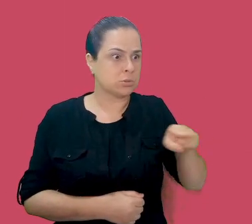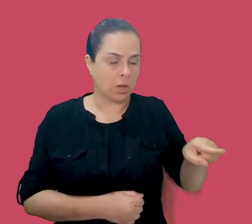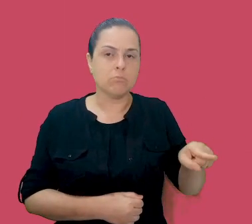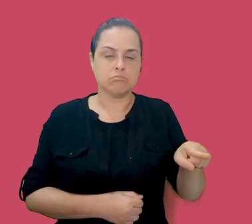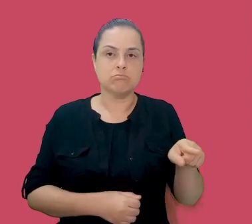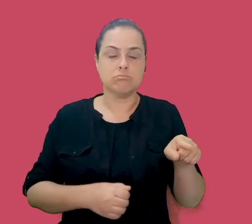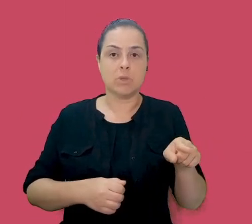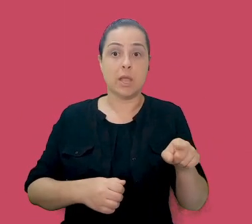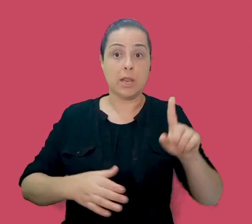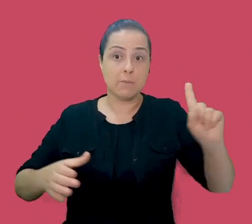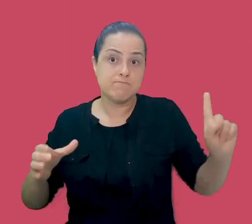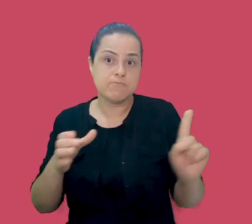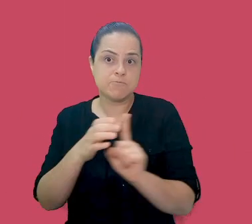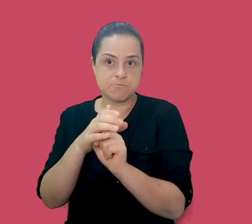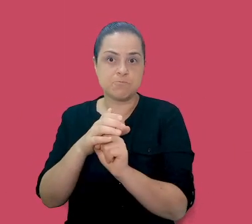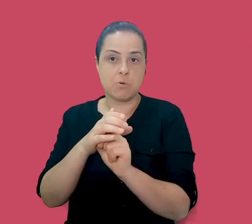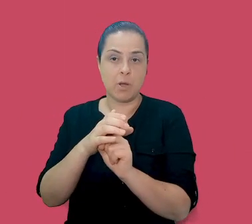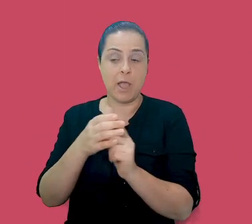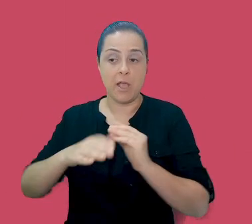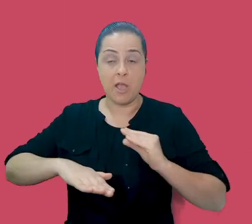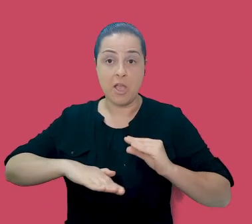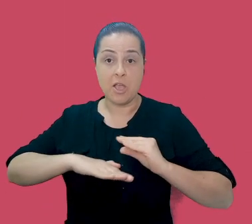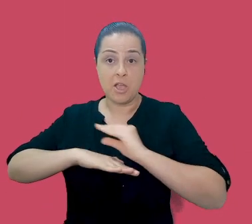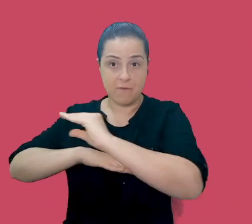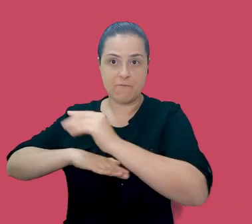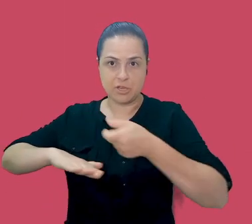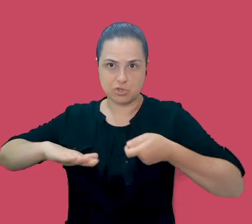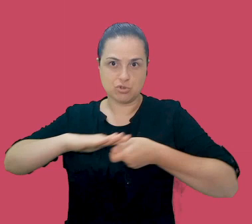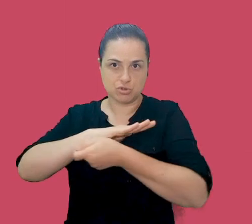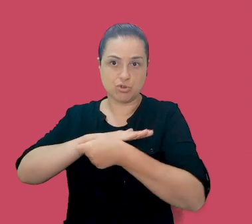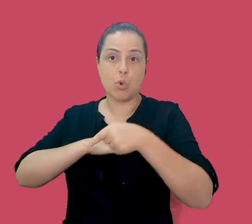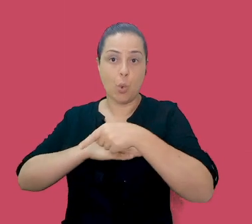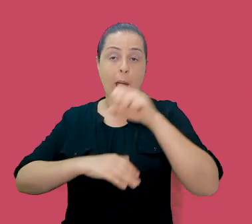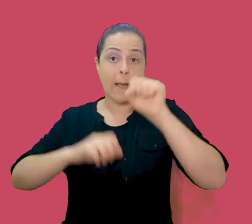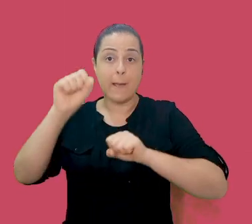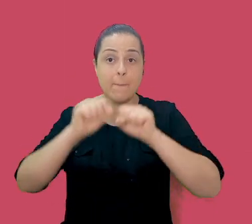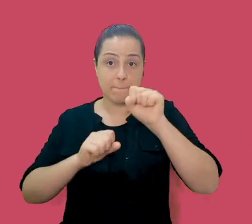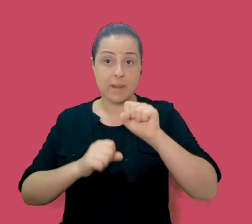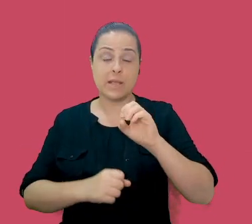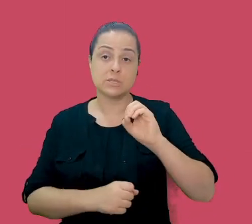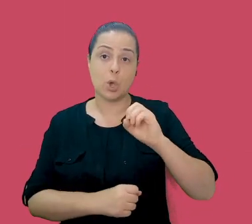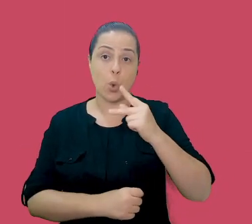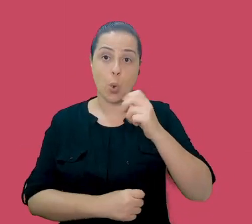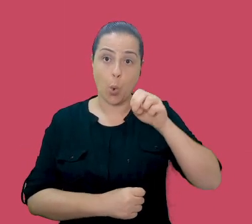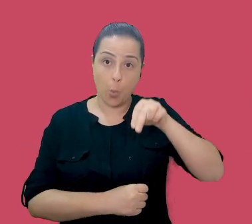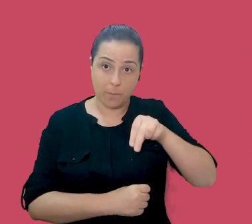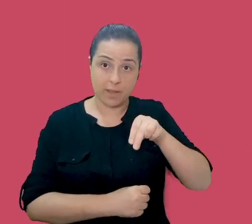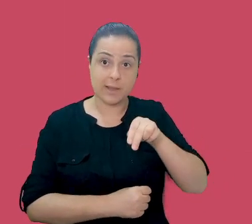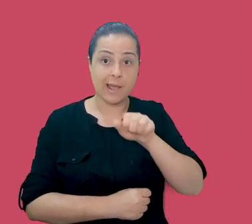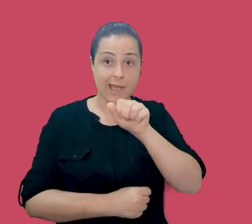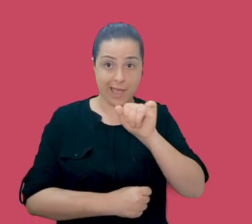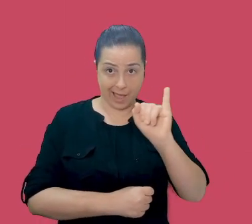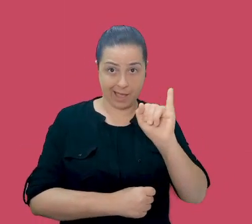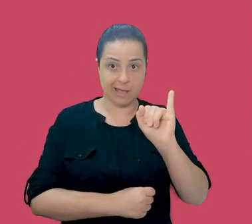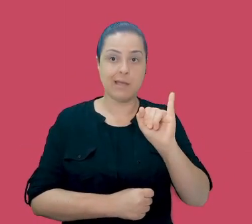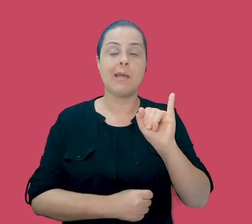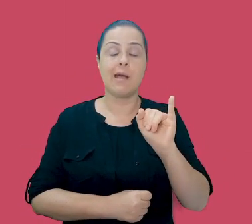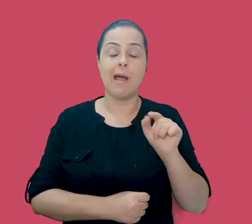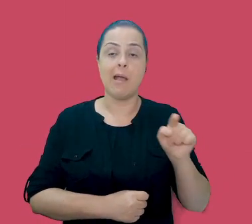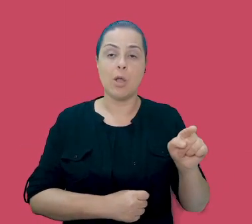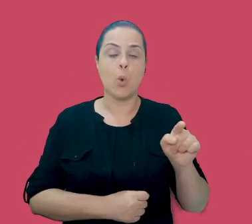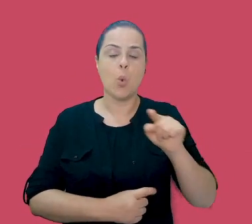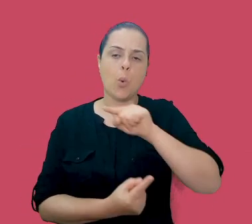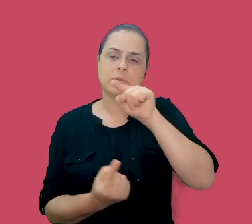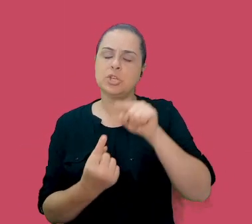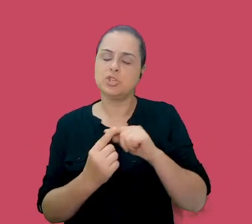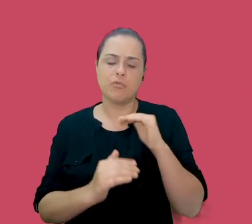envolveu na OpenAI justamente porque era inicialmente uma instituição que era muito feita para poder desenvolver